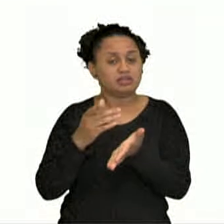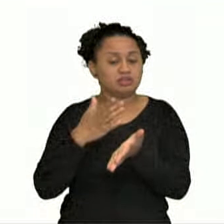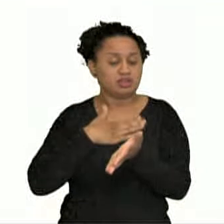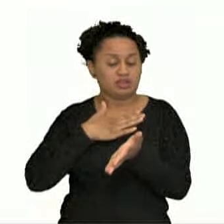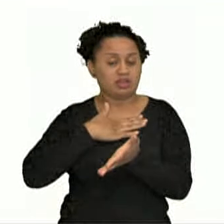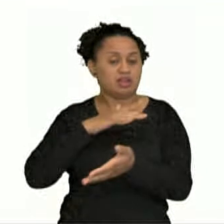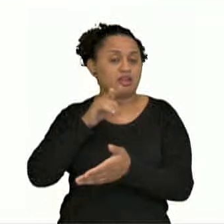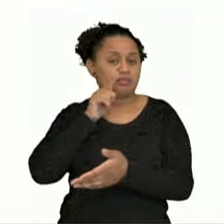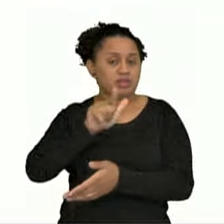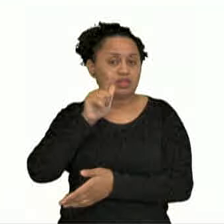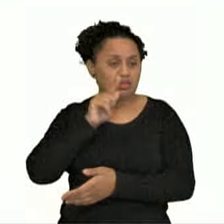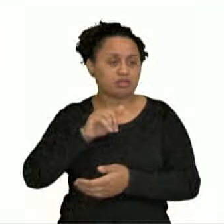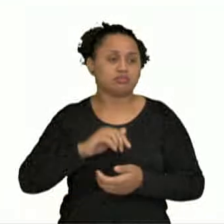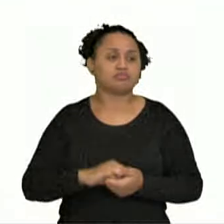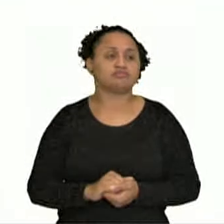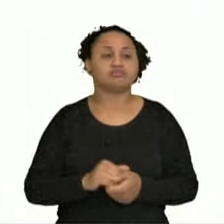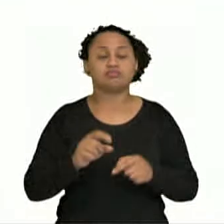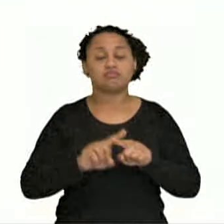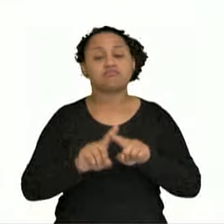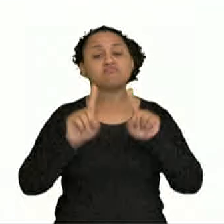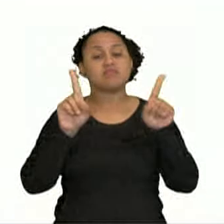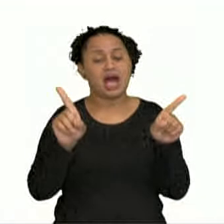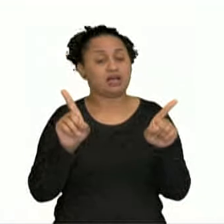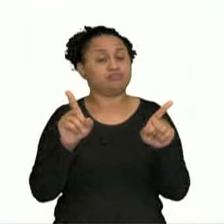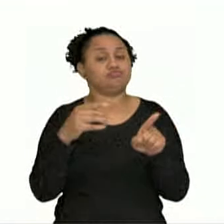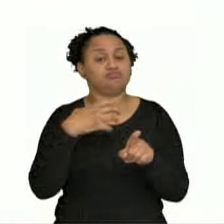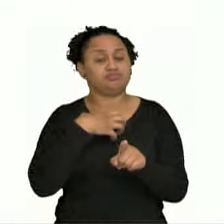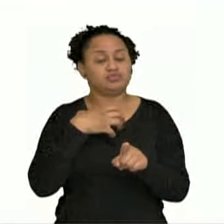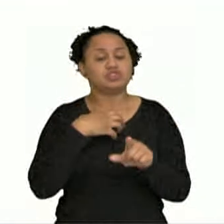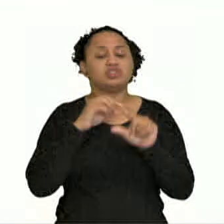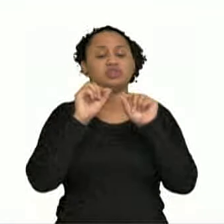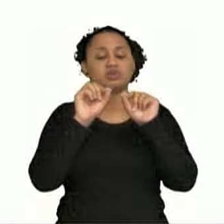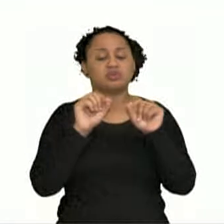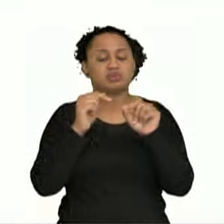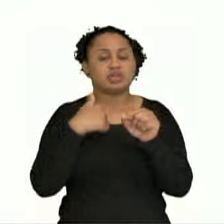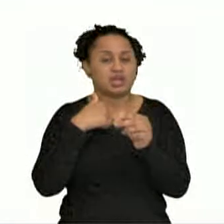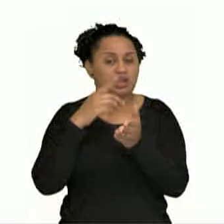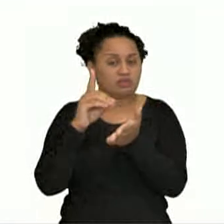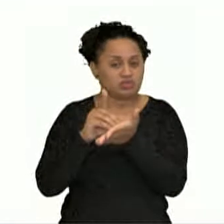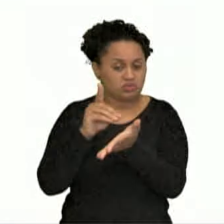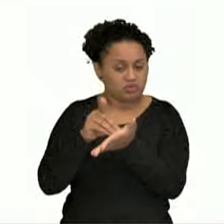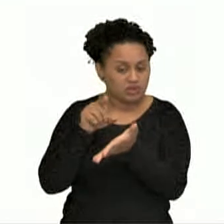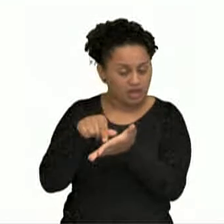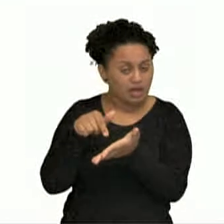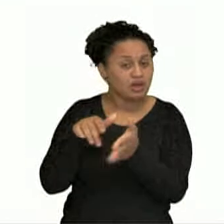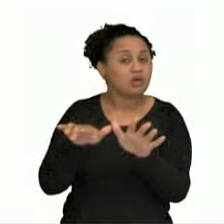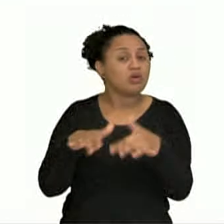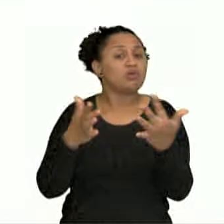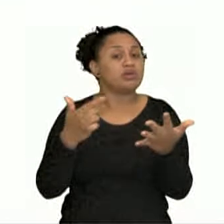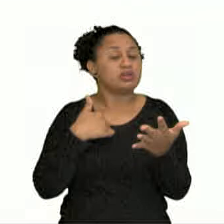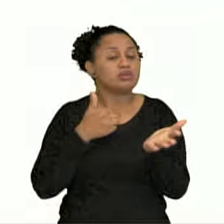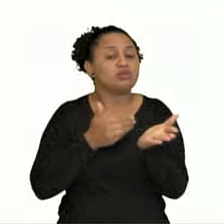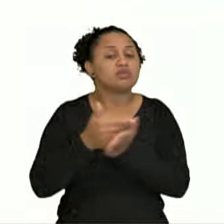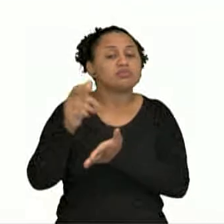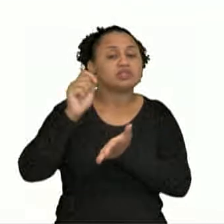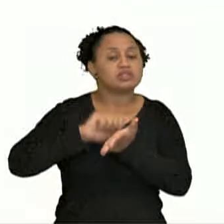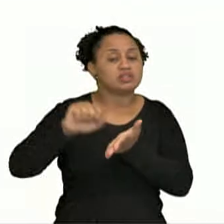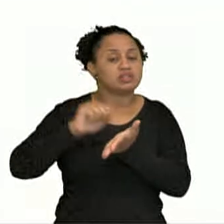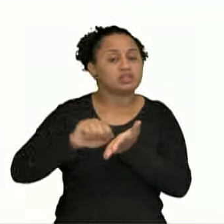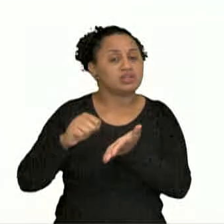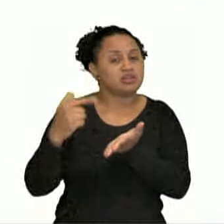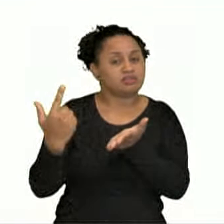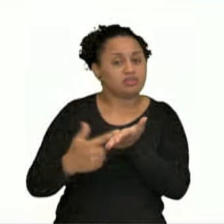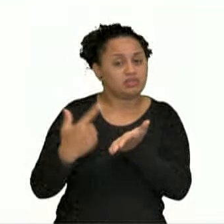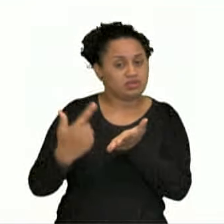língua. Mas eu só senti o gosto do dicionário quando eu comecei a escrever livro.